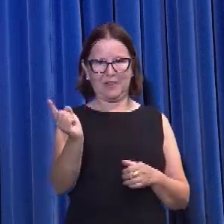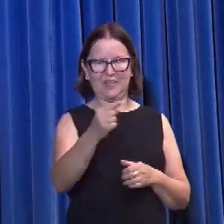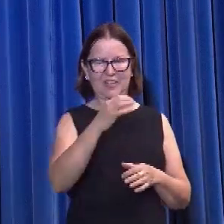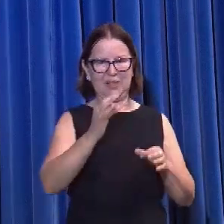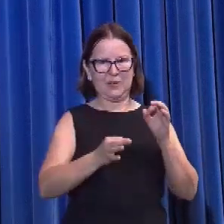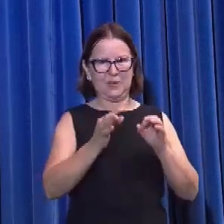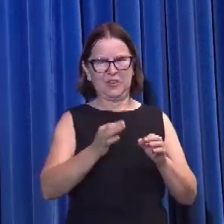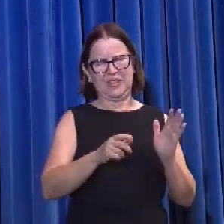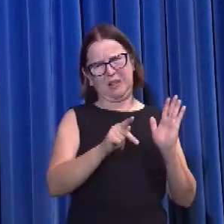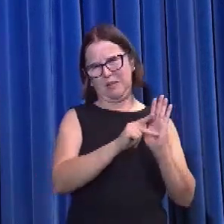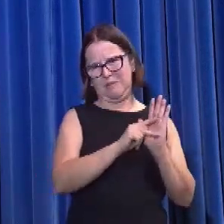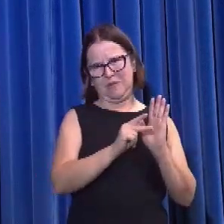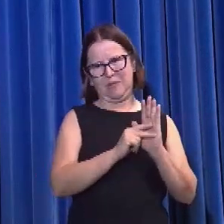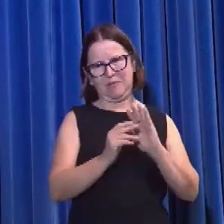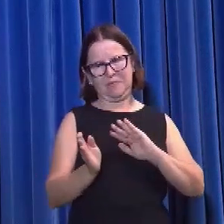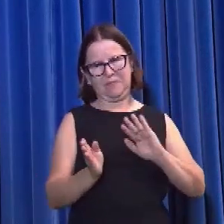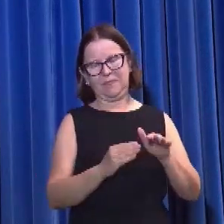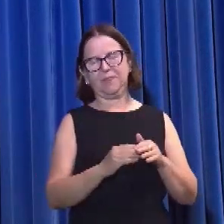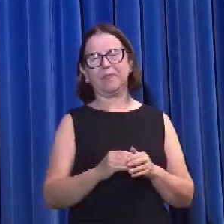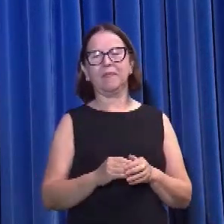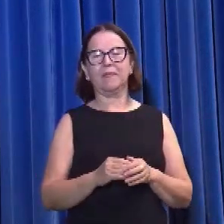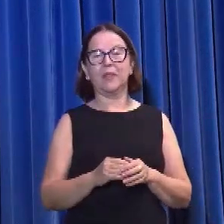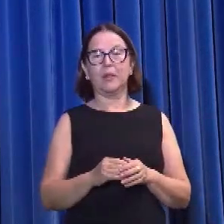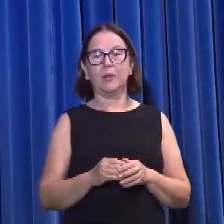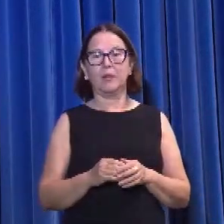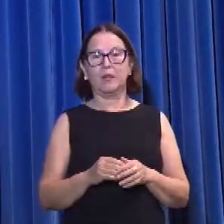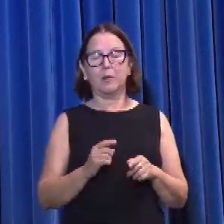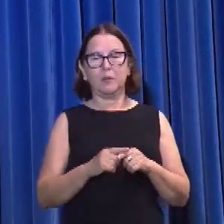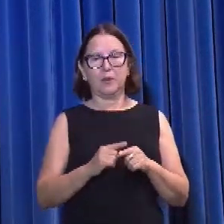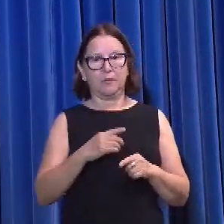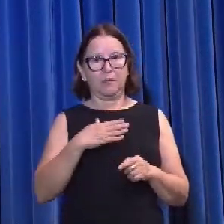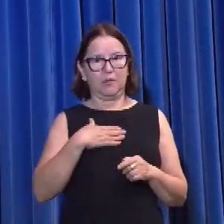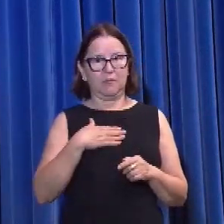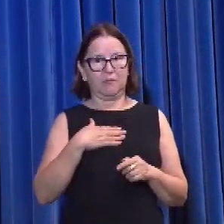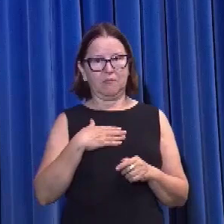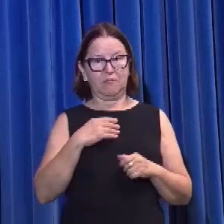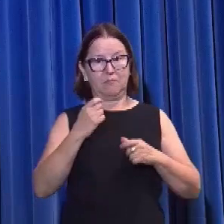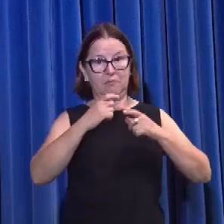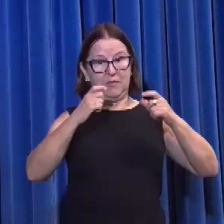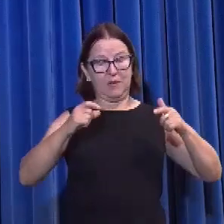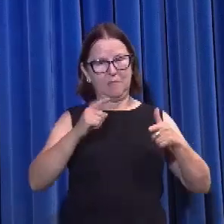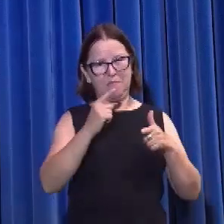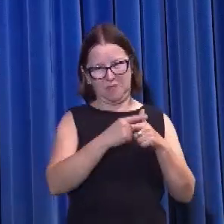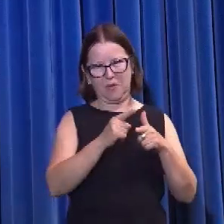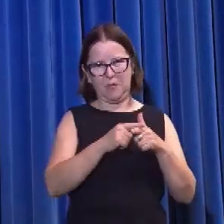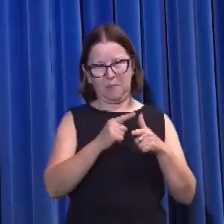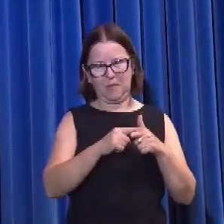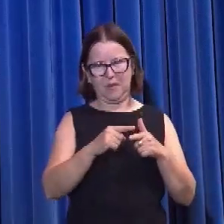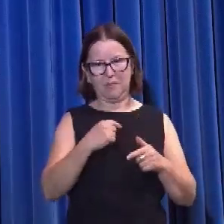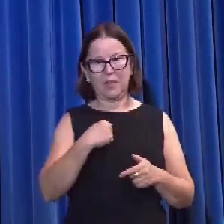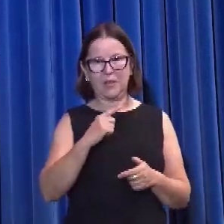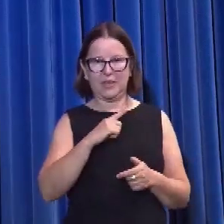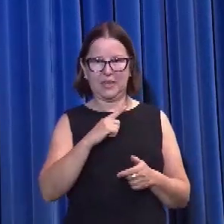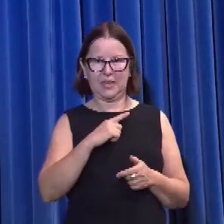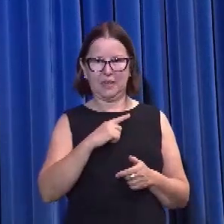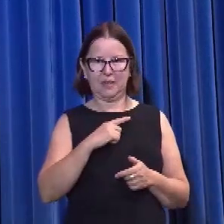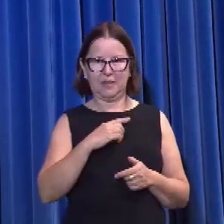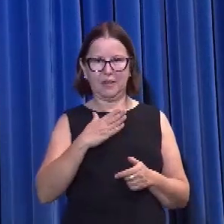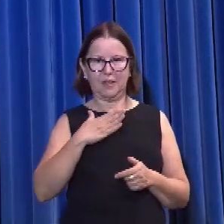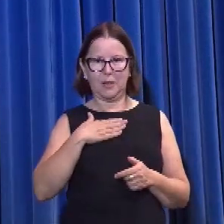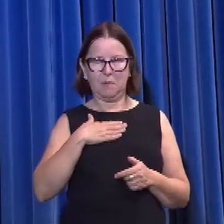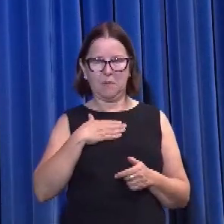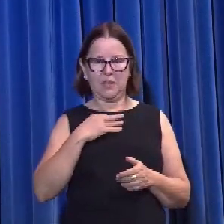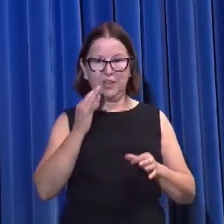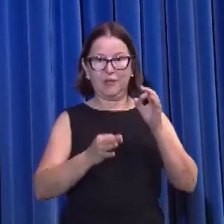Porque o meu, não vou dizer maior, mas eu acho que um dos maiores problemas que eu enfrento é a minha justiça